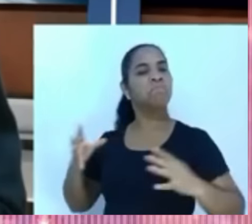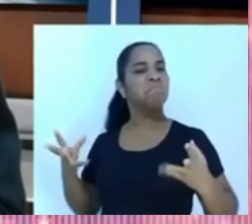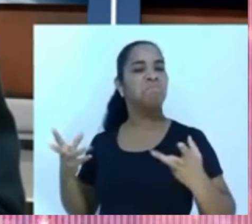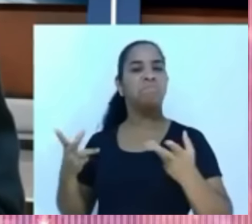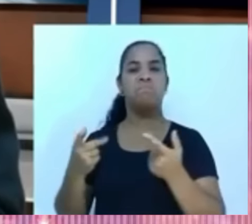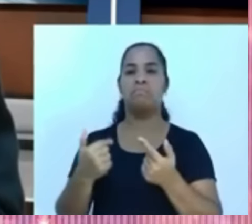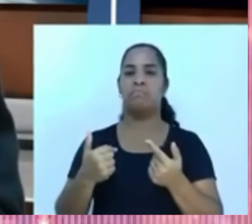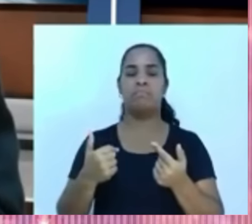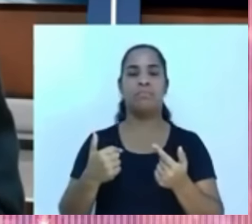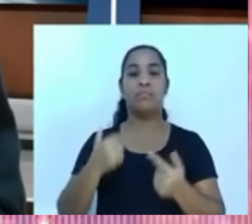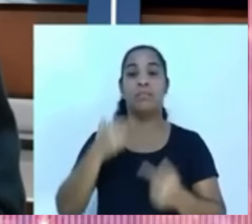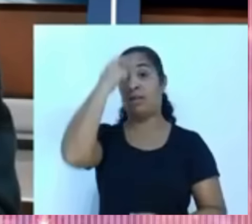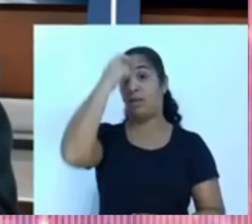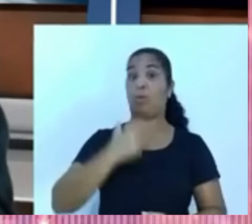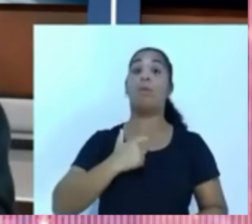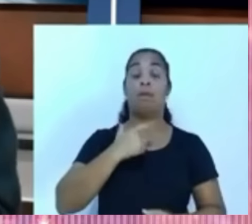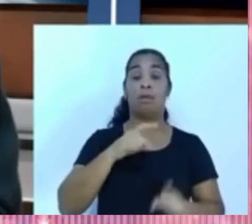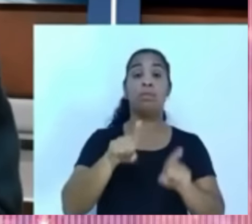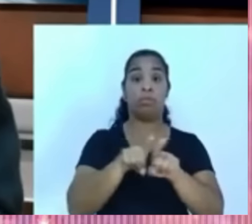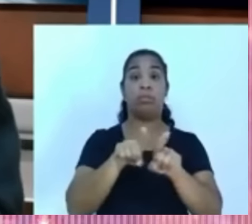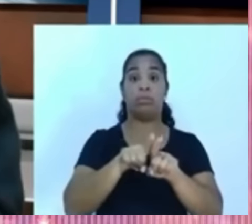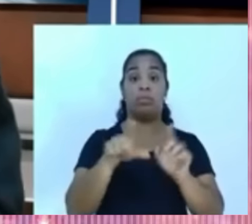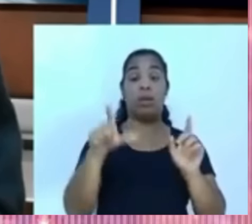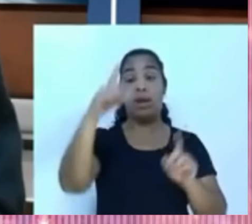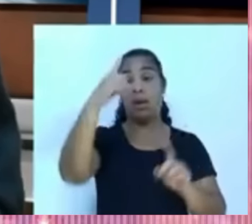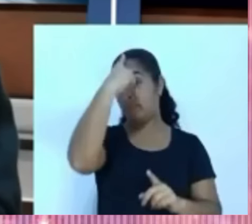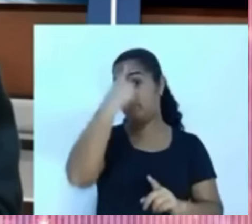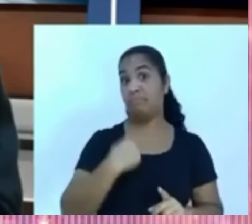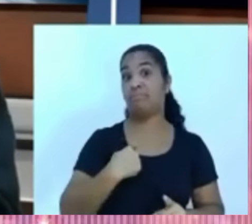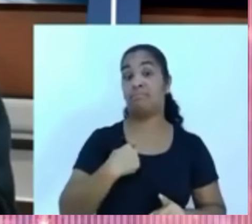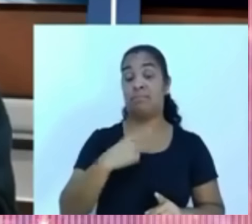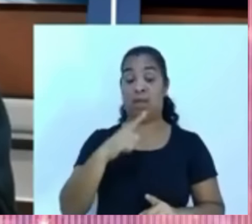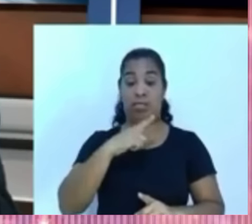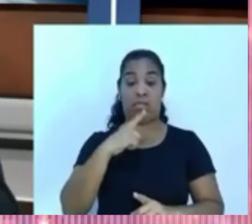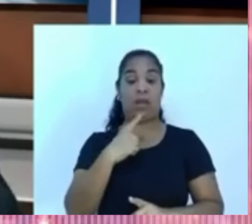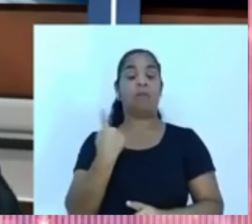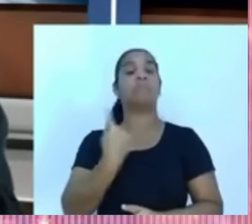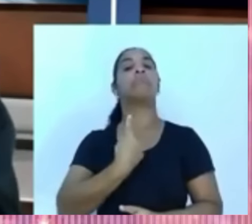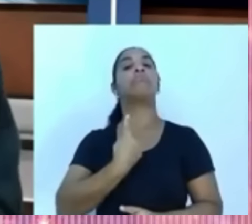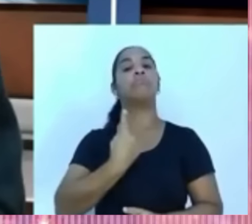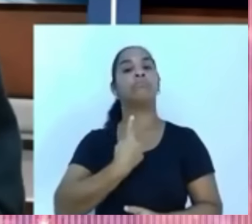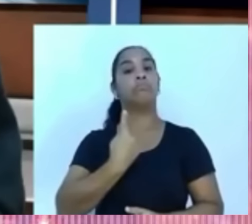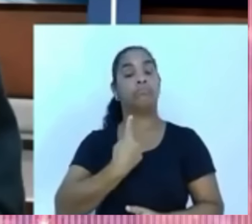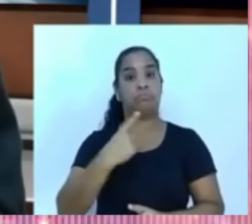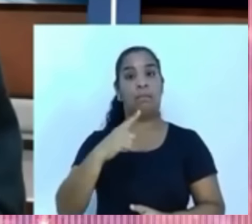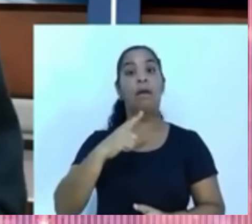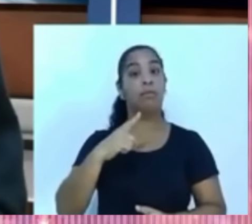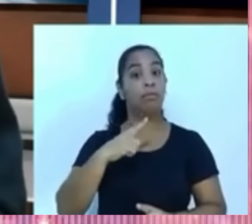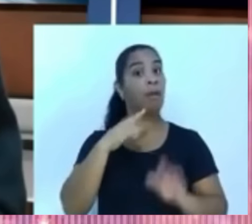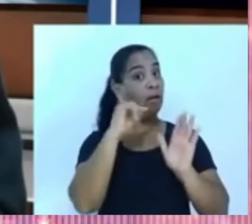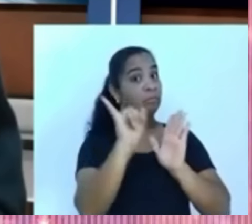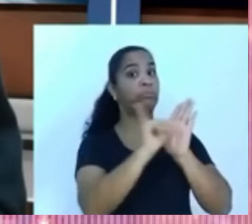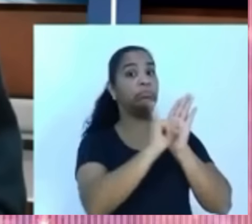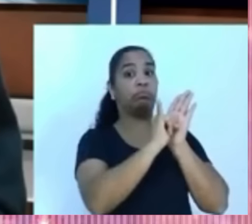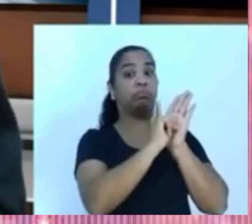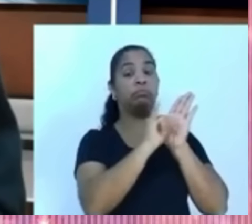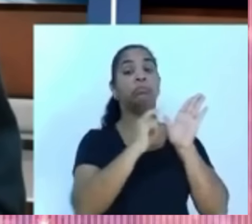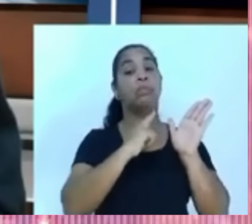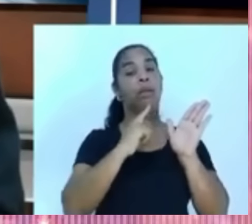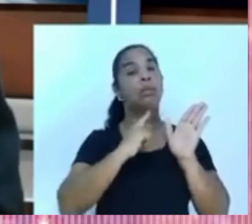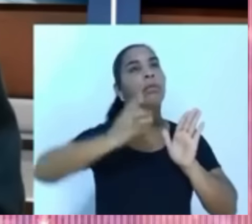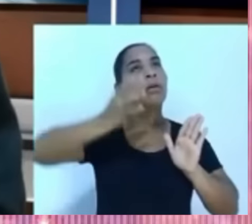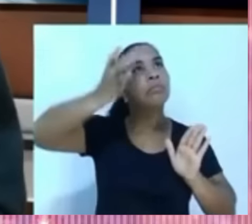ter personalidade ter individualidade ter ao mesmo tempo identificação ter